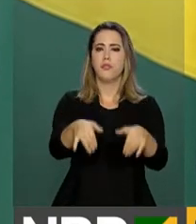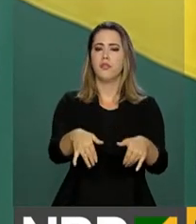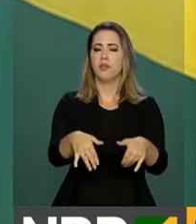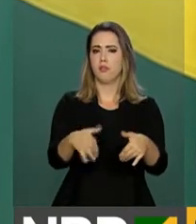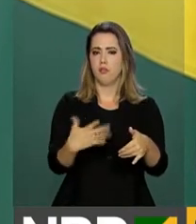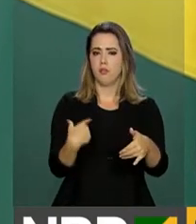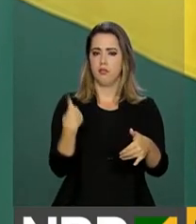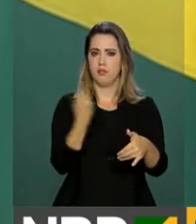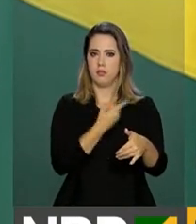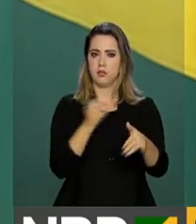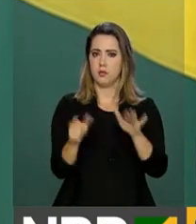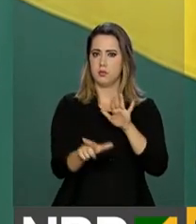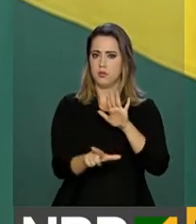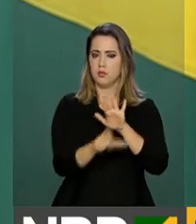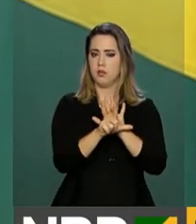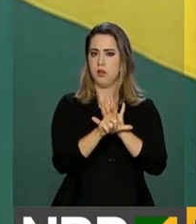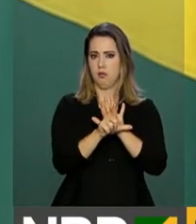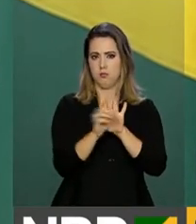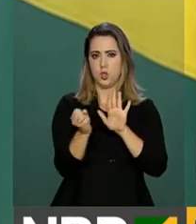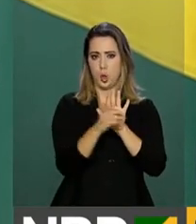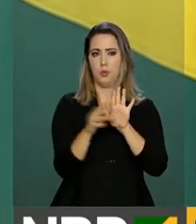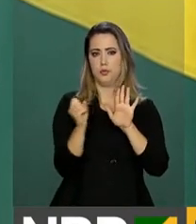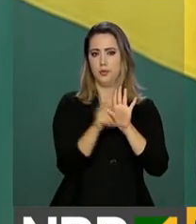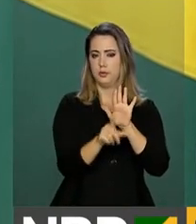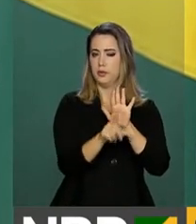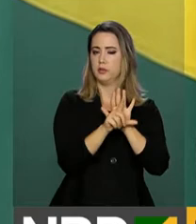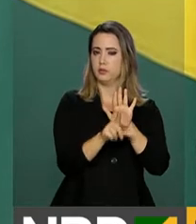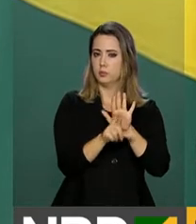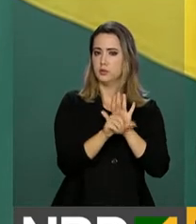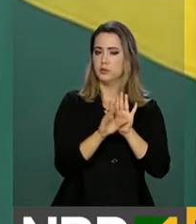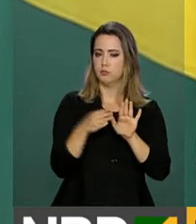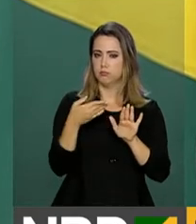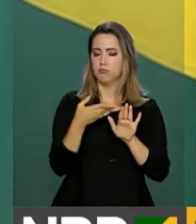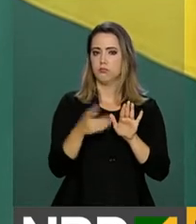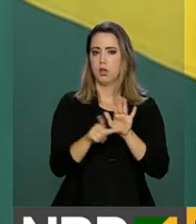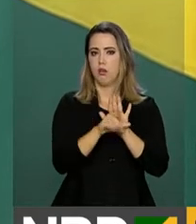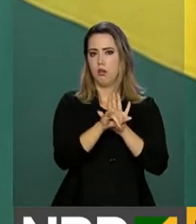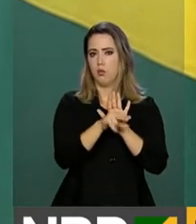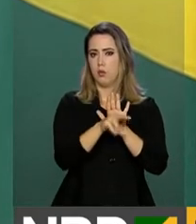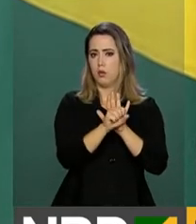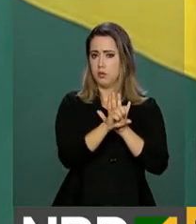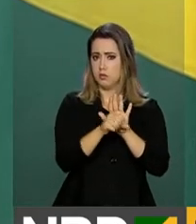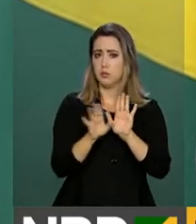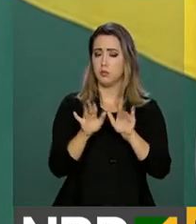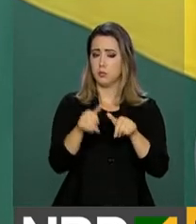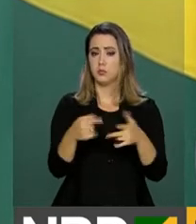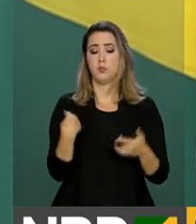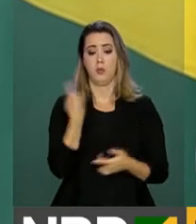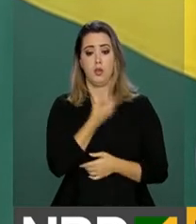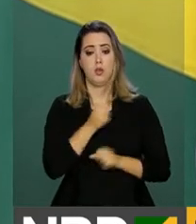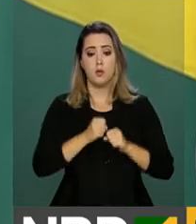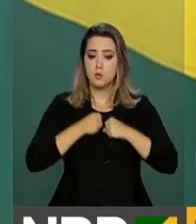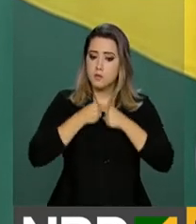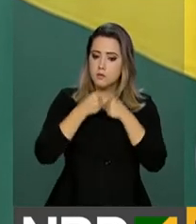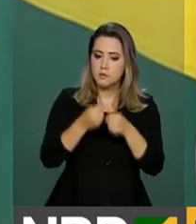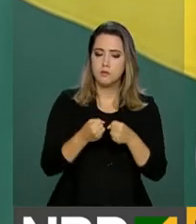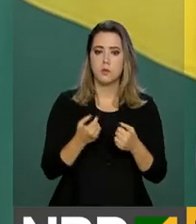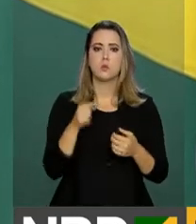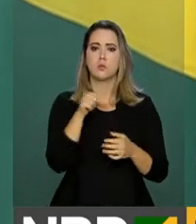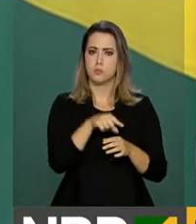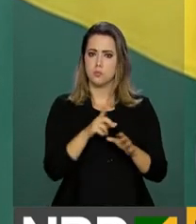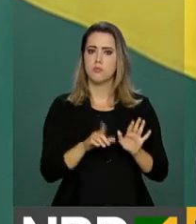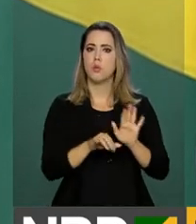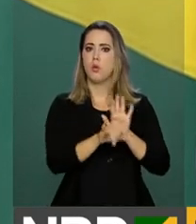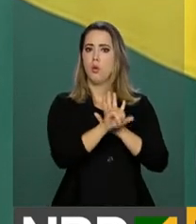fazendo eu eu quero dizer é que eu continuarei me empenhando nela vou